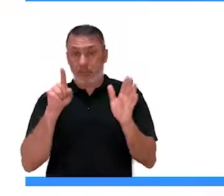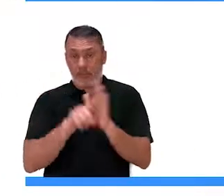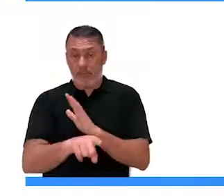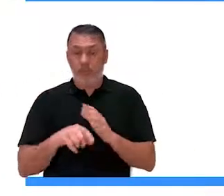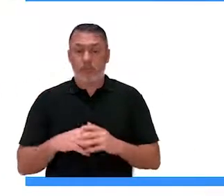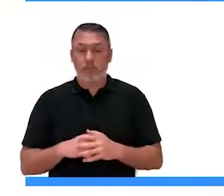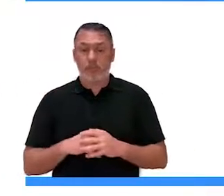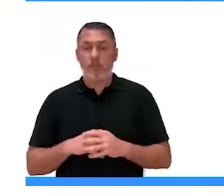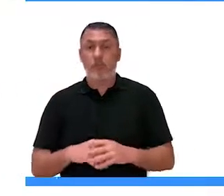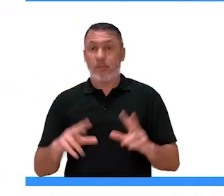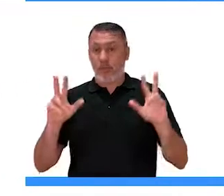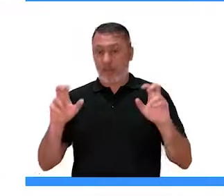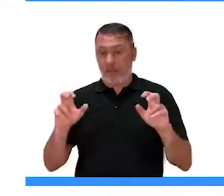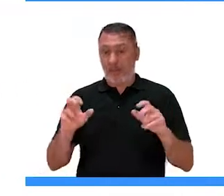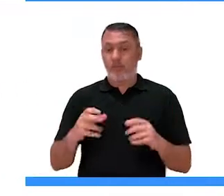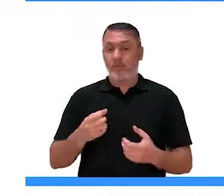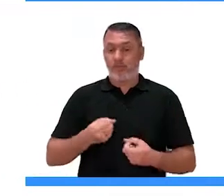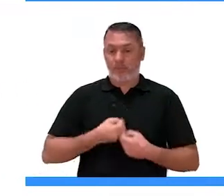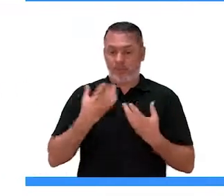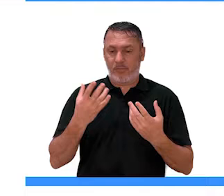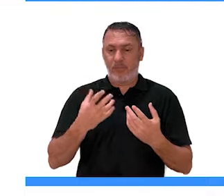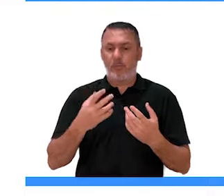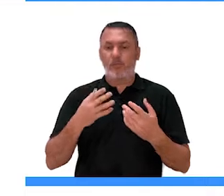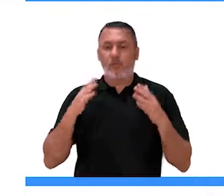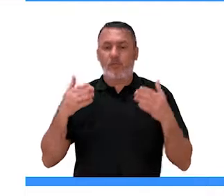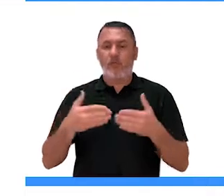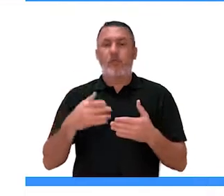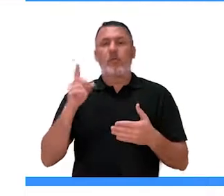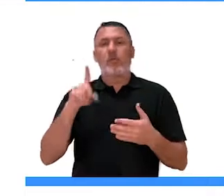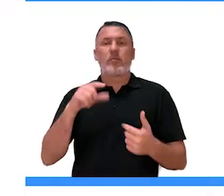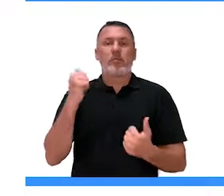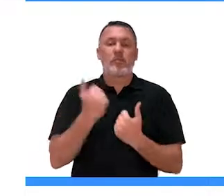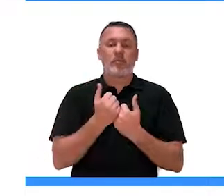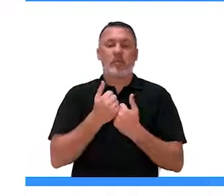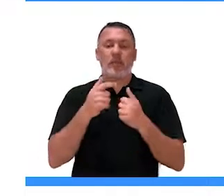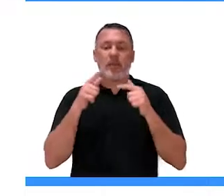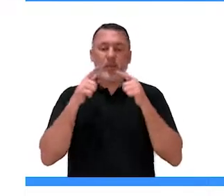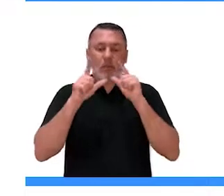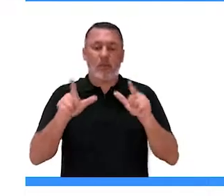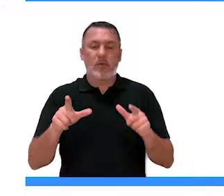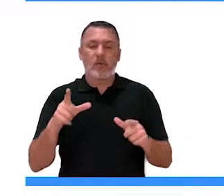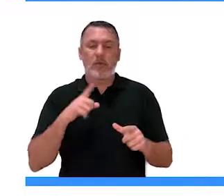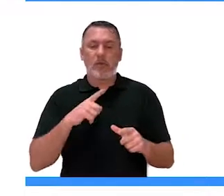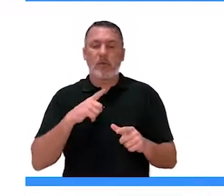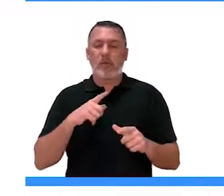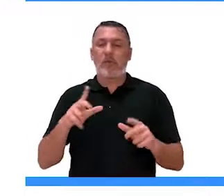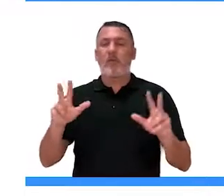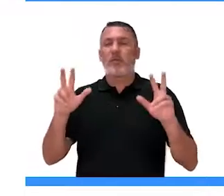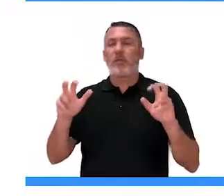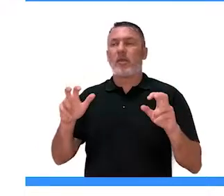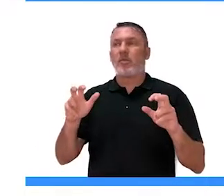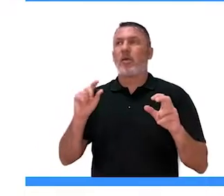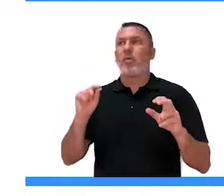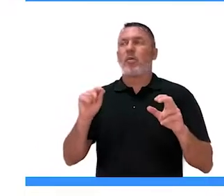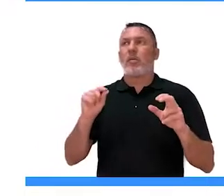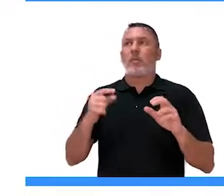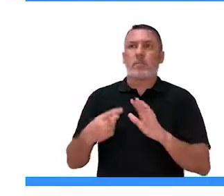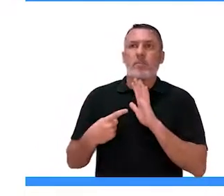narrador mobiliza recursos de linguagem que geram uma expressividade centrada na percepção da. Então, aqui já é uma questão